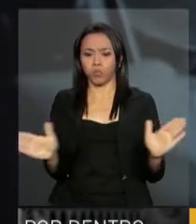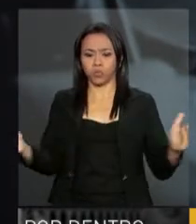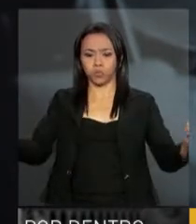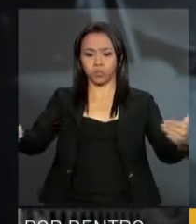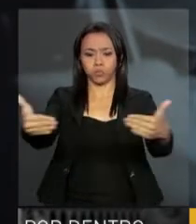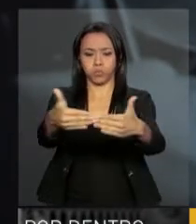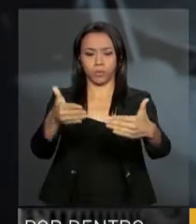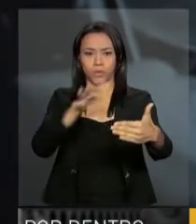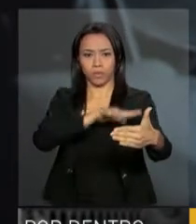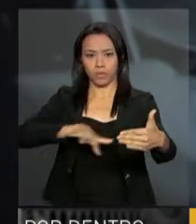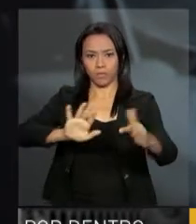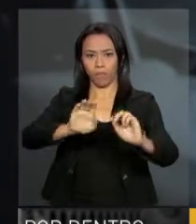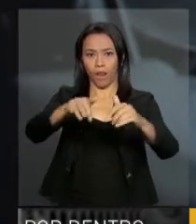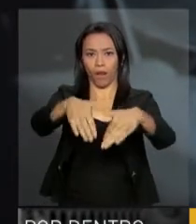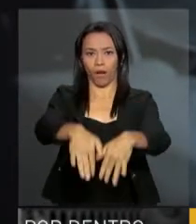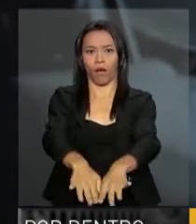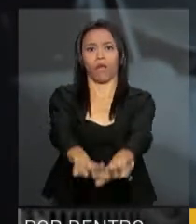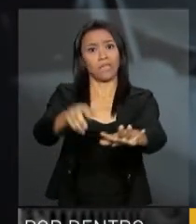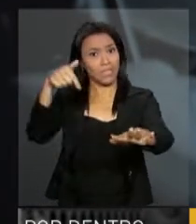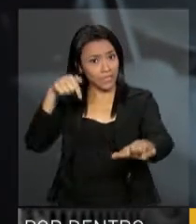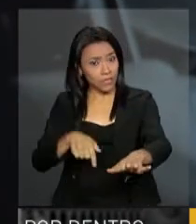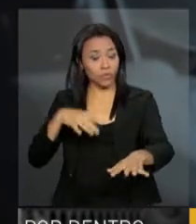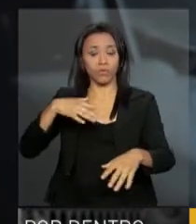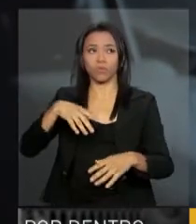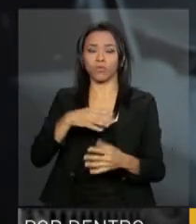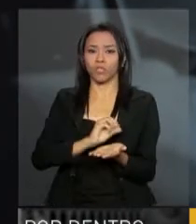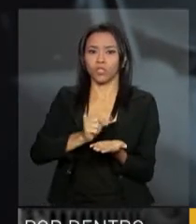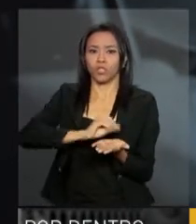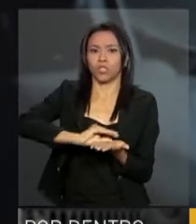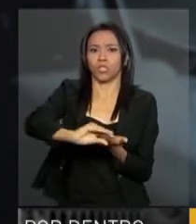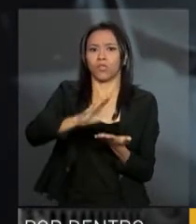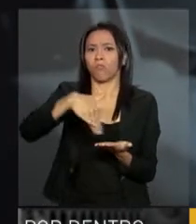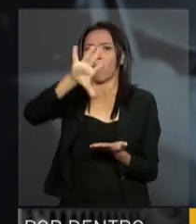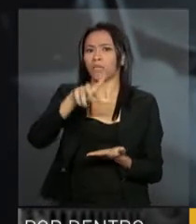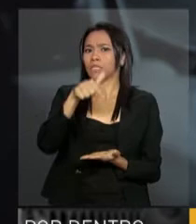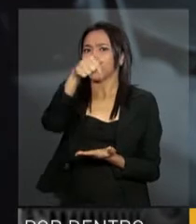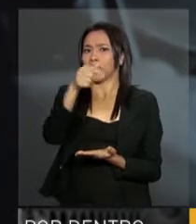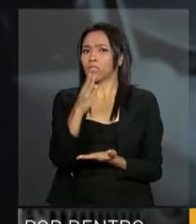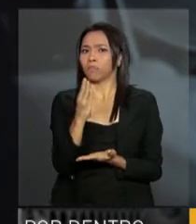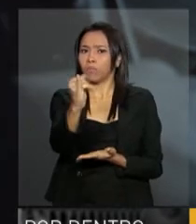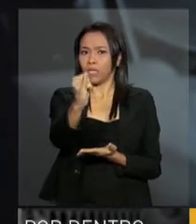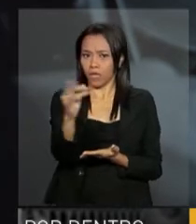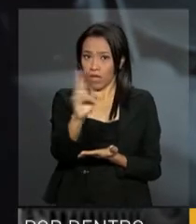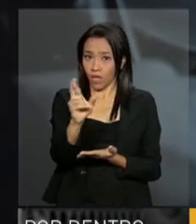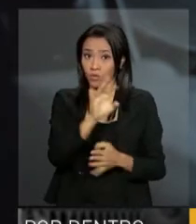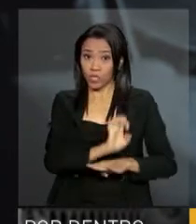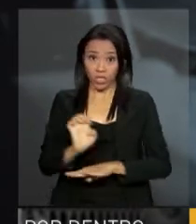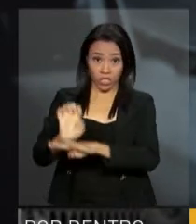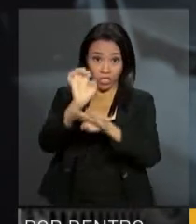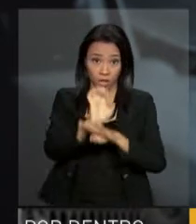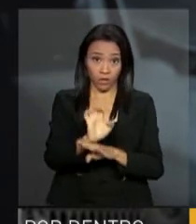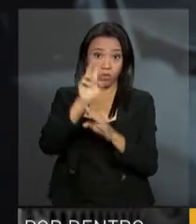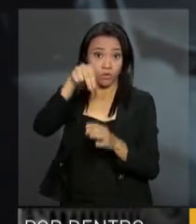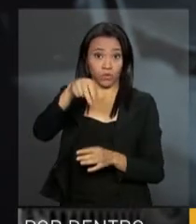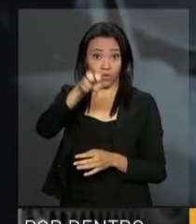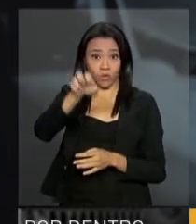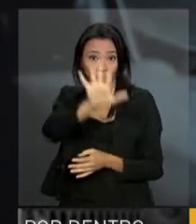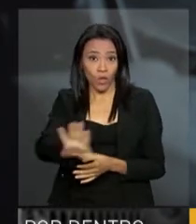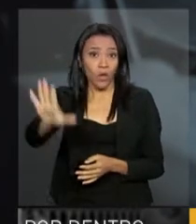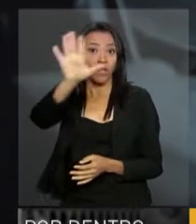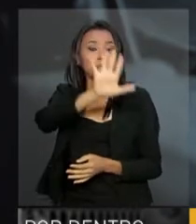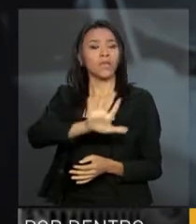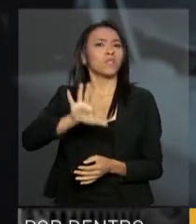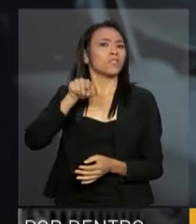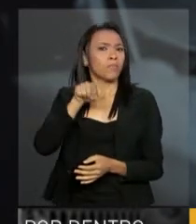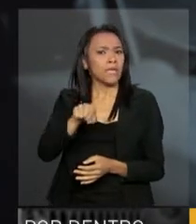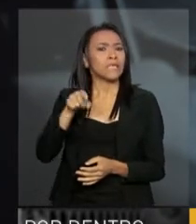tudo compõe um investimento de mais de 7 bilhões que estão sendo feitos nos estados do Nordeste, determinando com